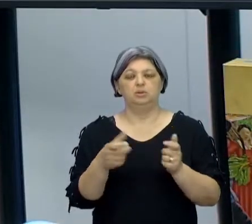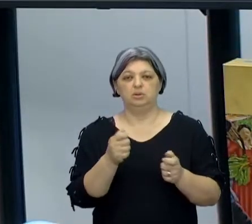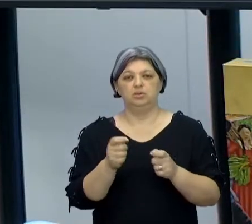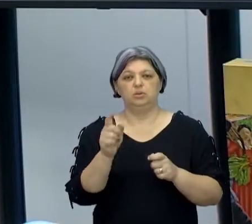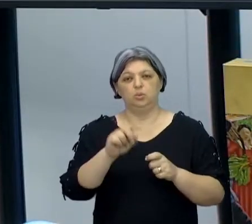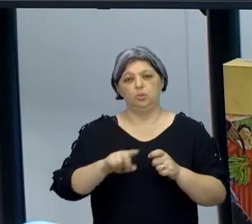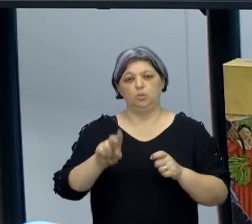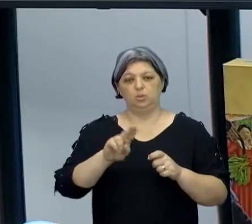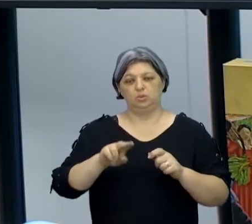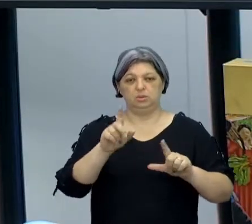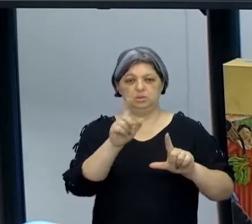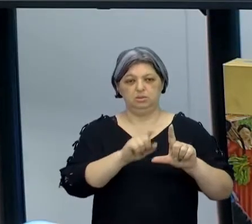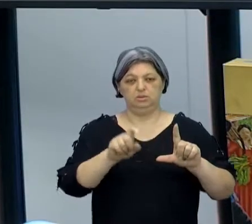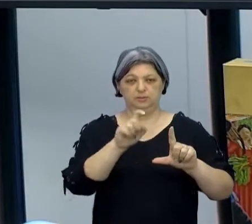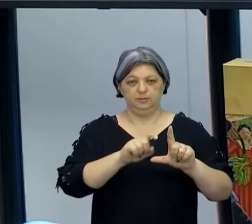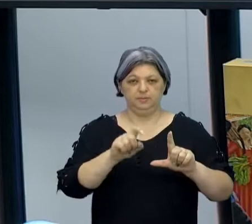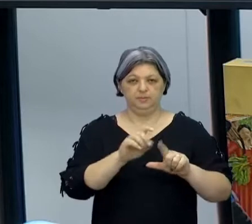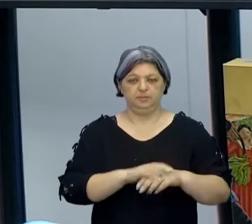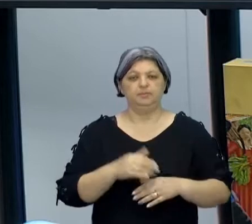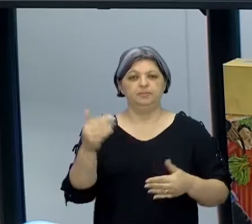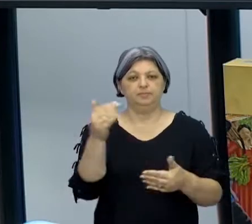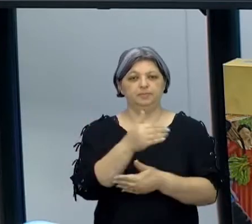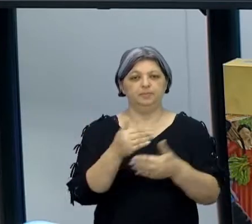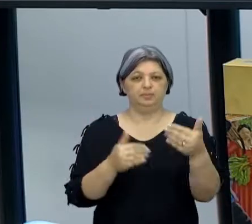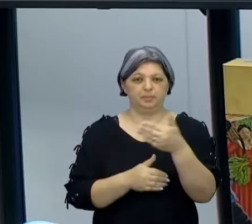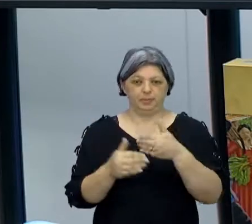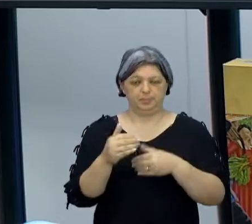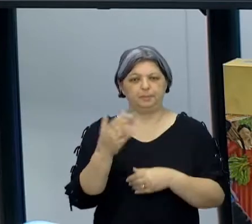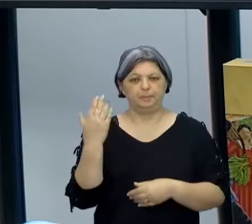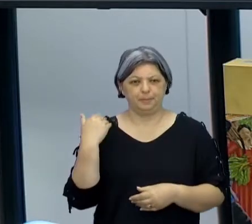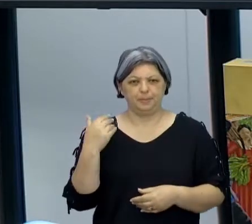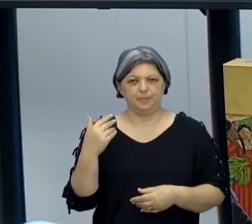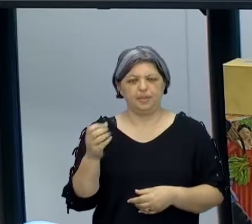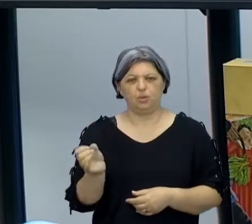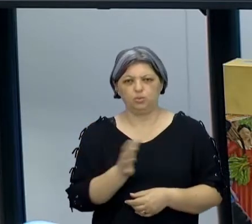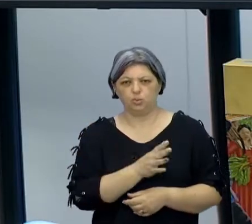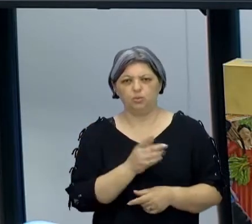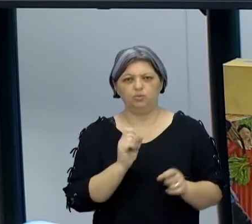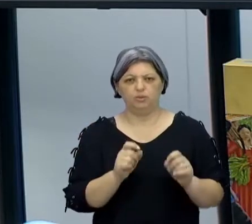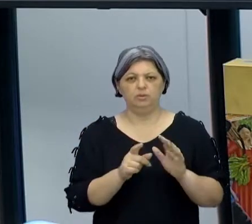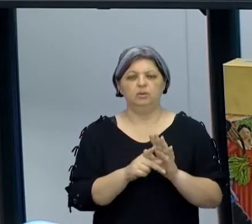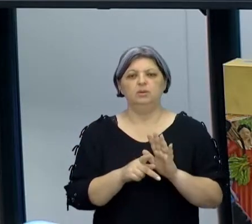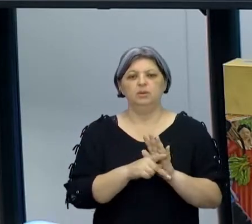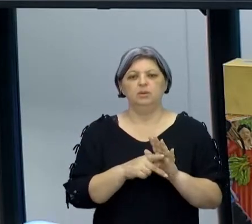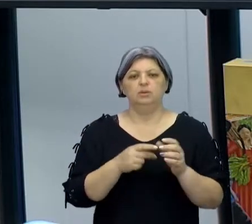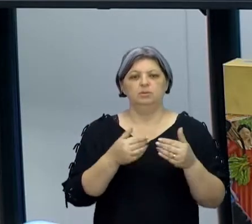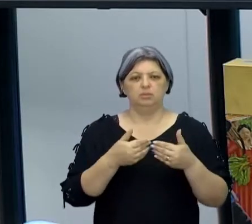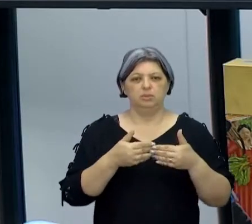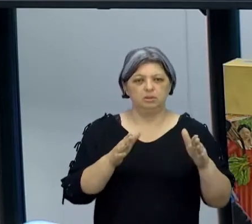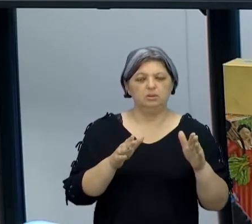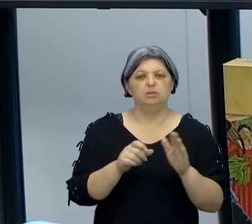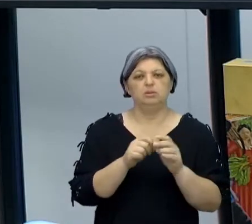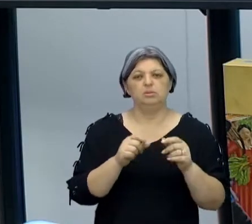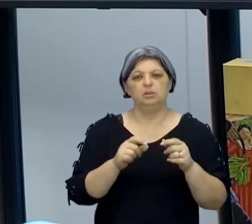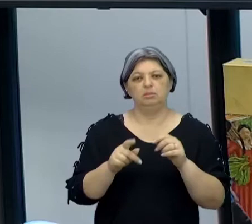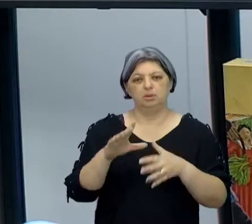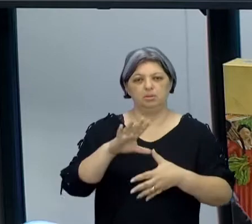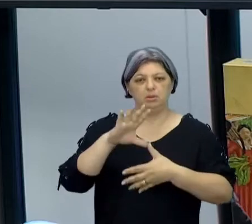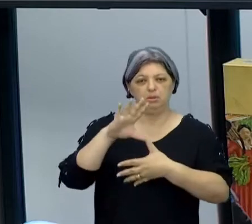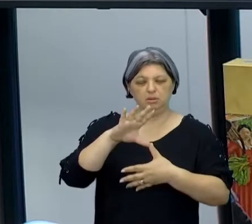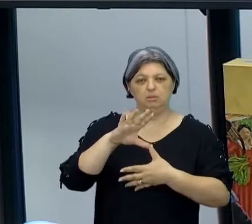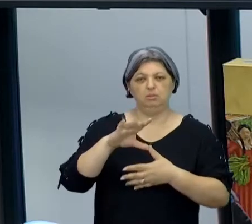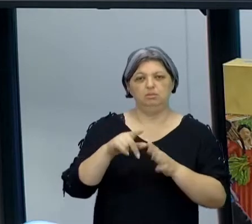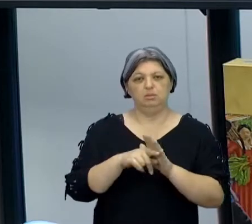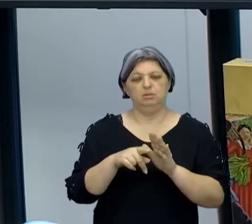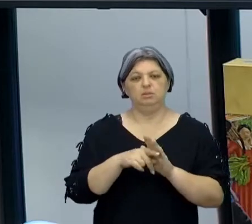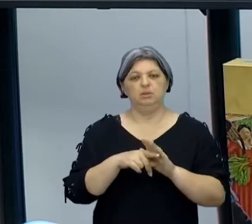programa bastante simples. Inclusive o PowerPoint mais recente, ele tem abertura para macros, que você consegue trabalhar um pouquinho de